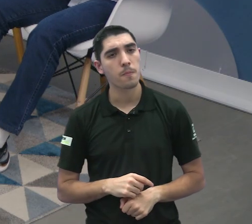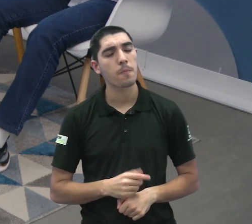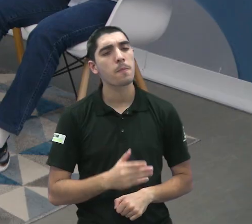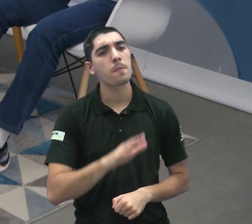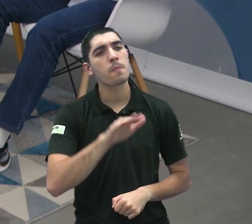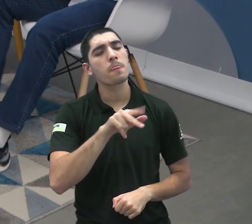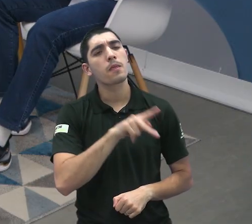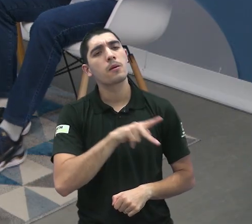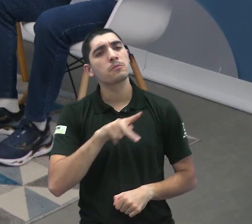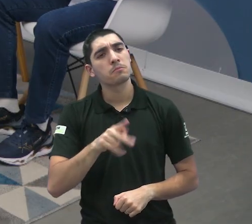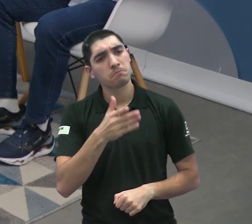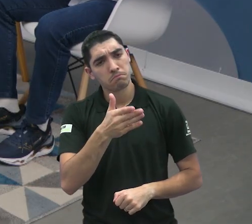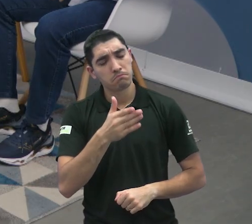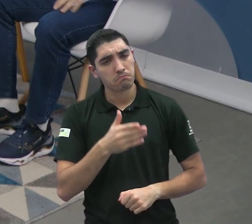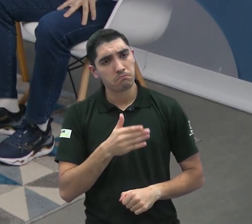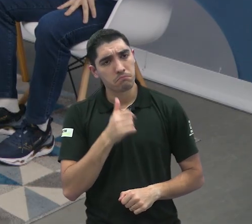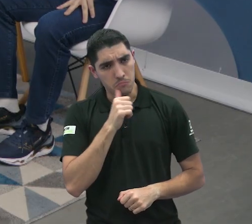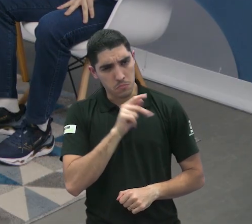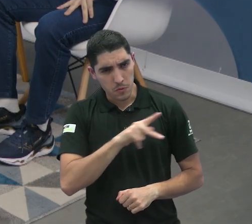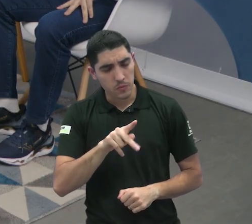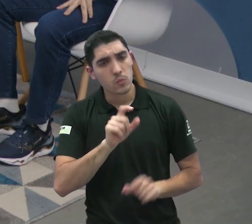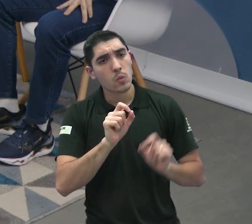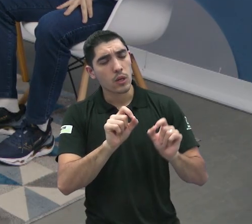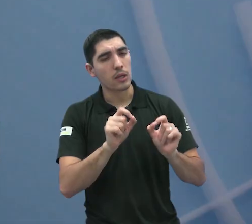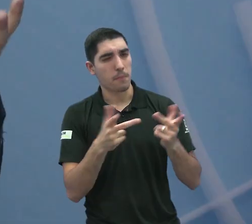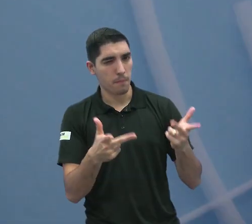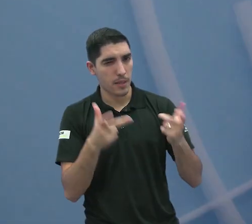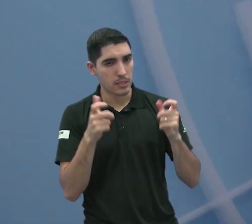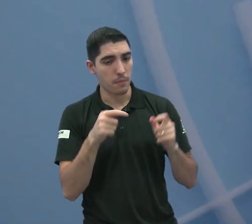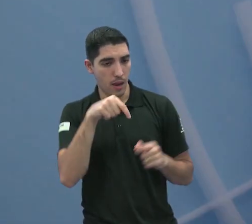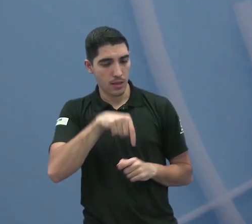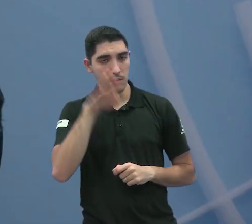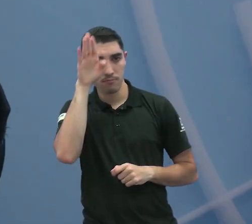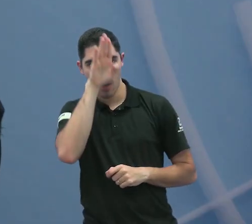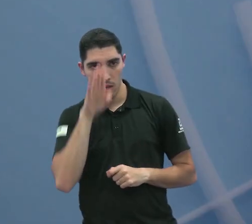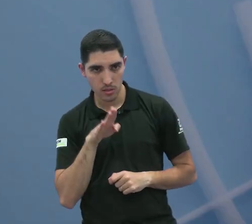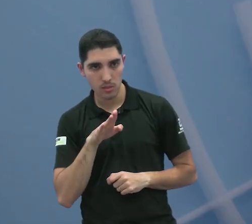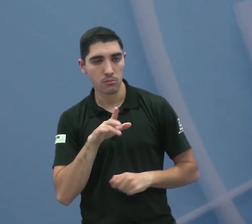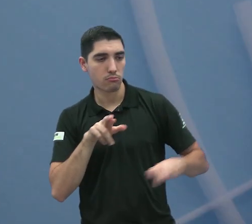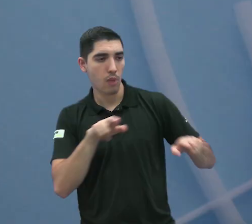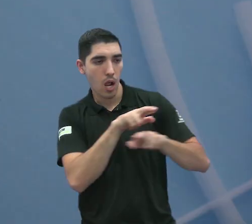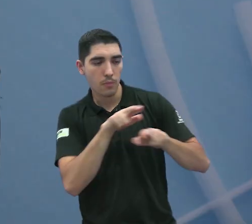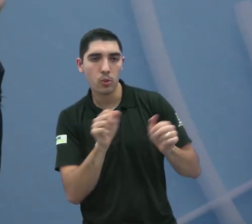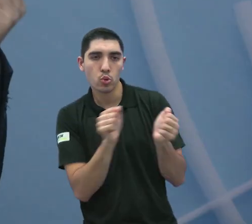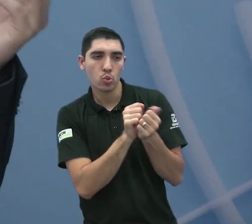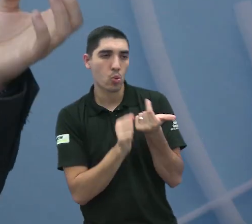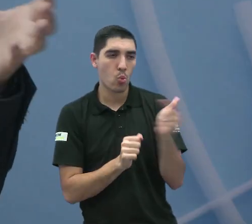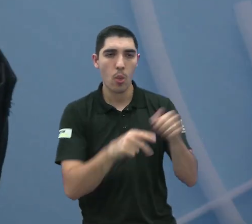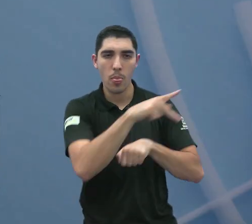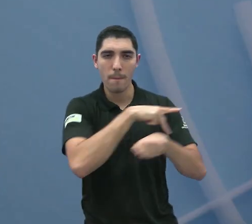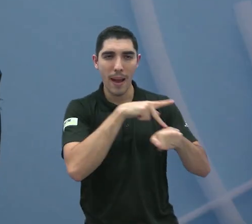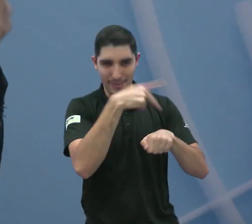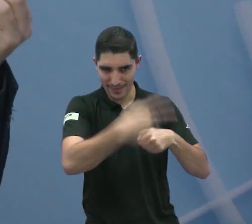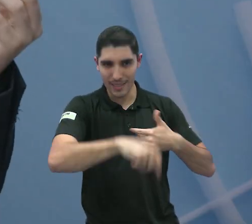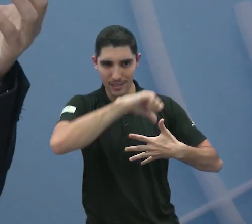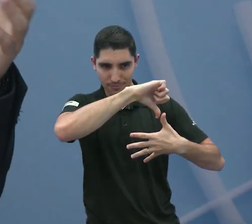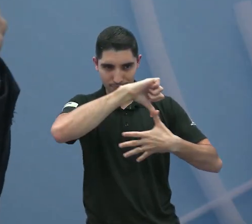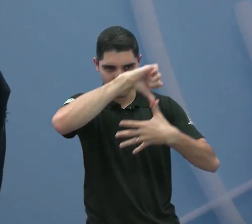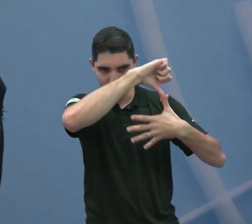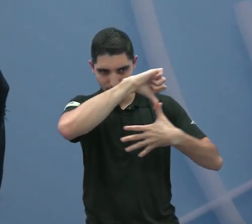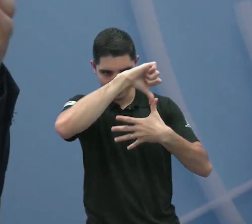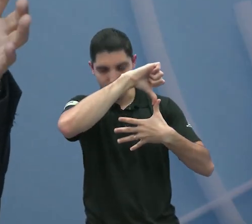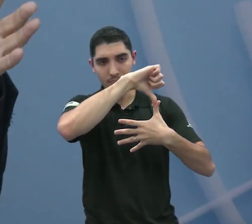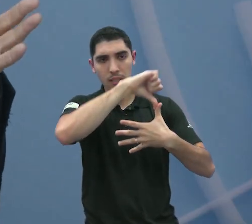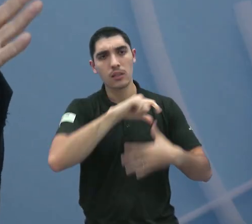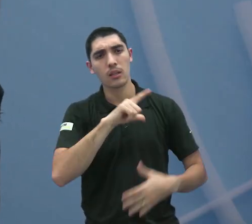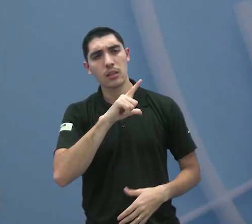se a gente pensar nessa questão da relação que o Brasil constrói com os países vizinhos, hoje em dia existe uma